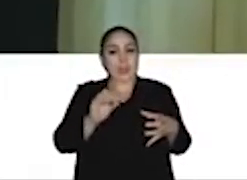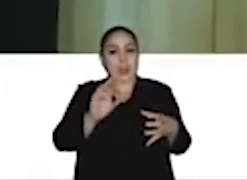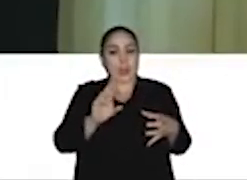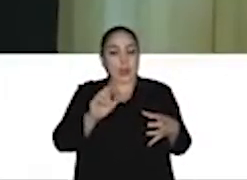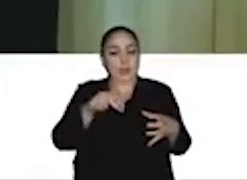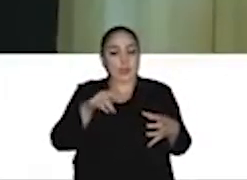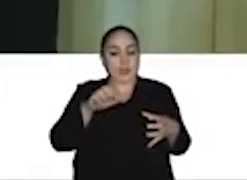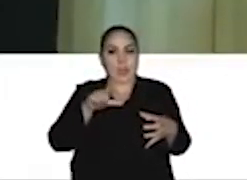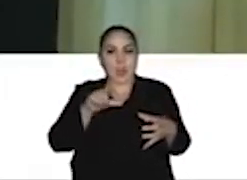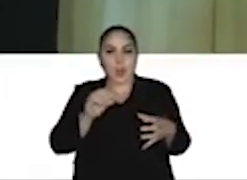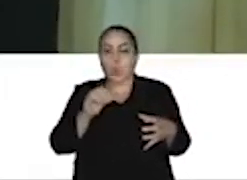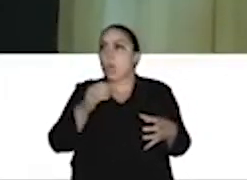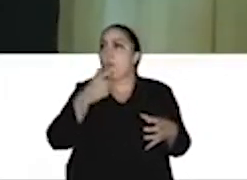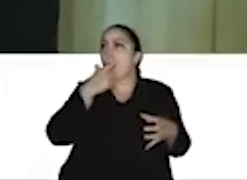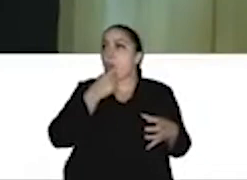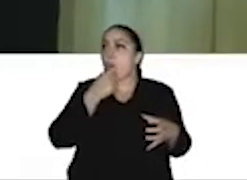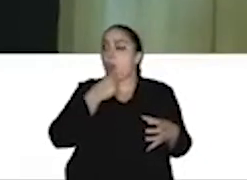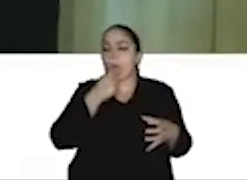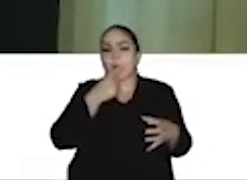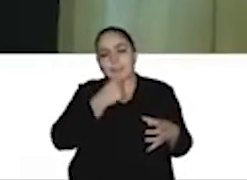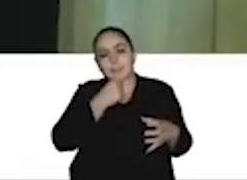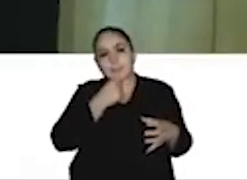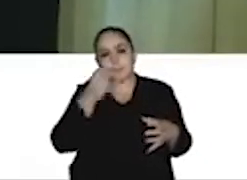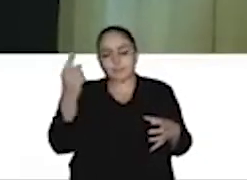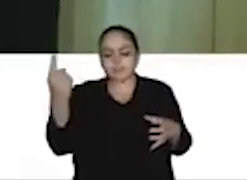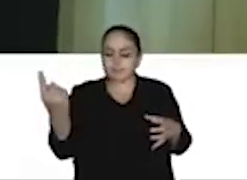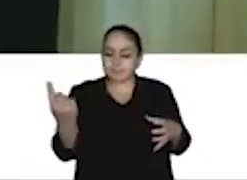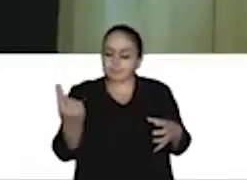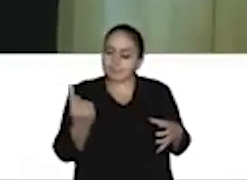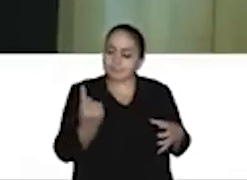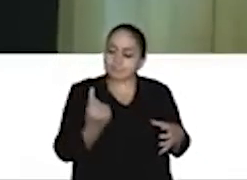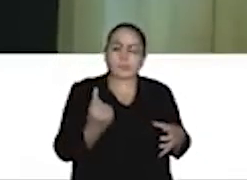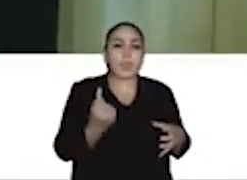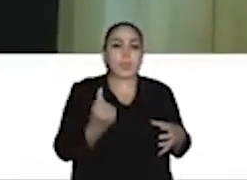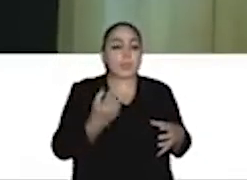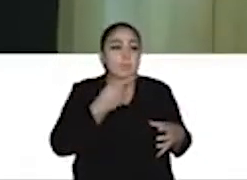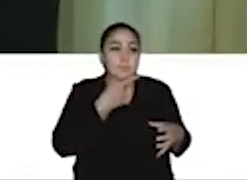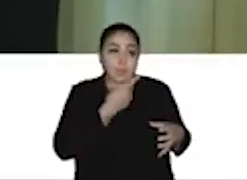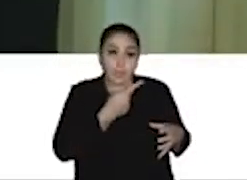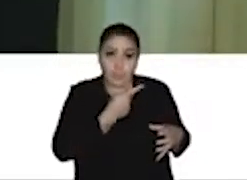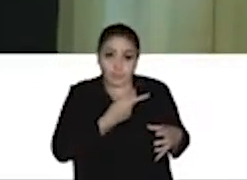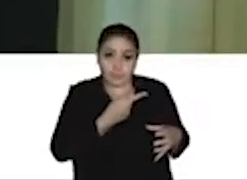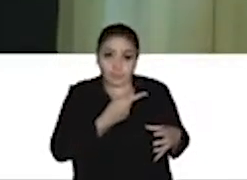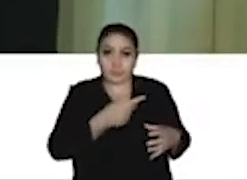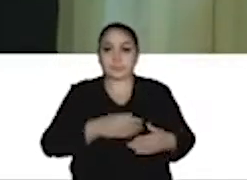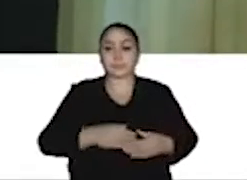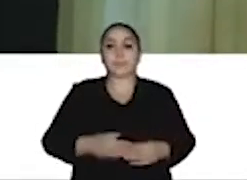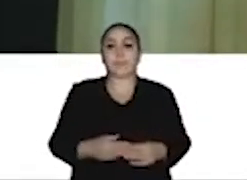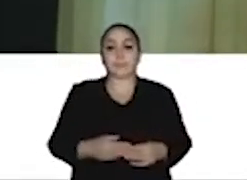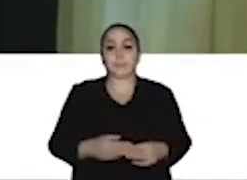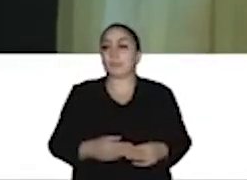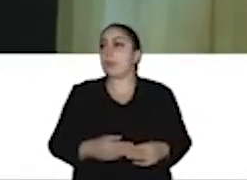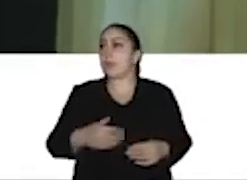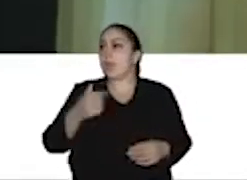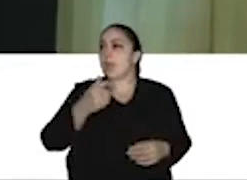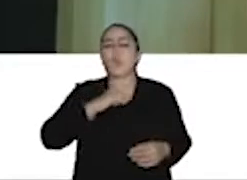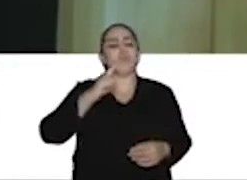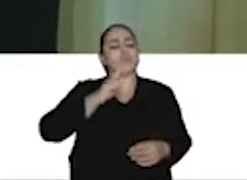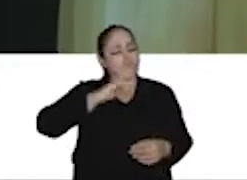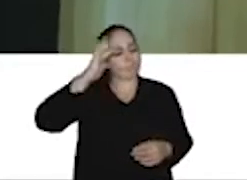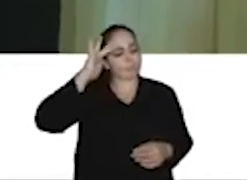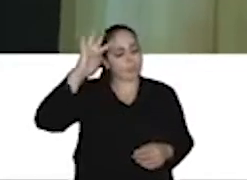um homem, cabisbaixo, dizia ele: eu tenho um